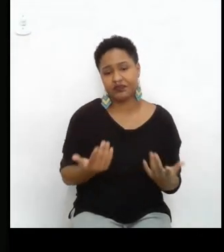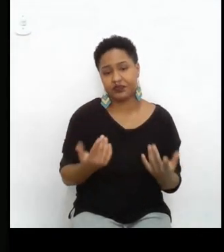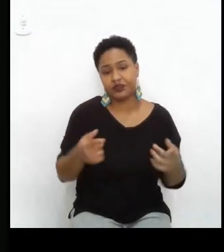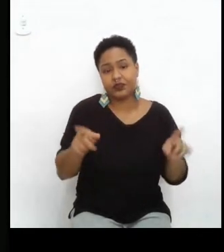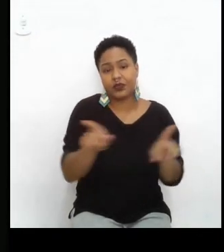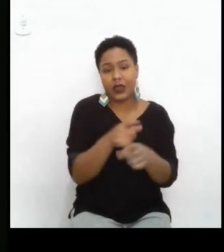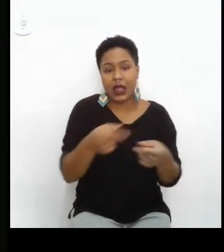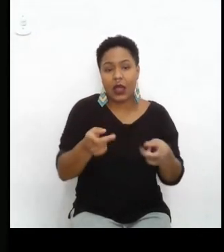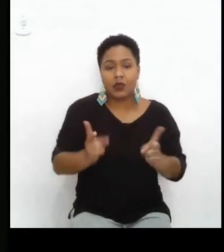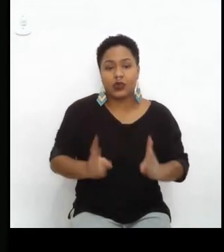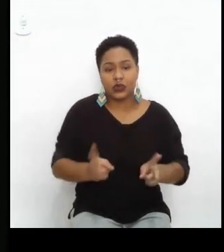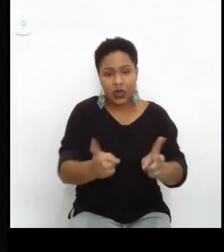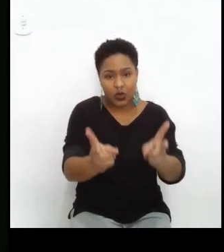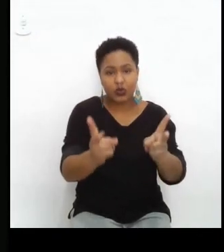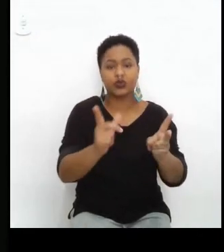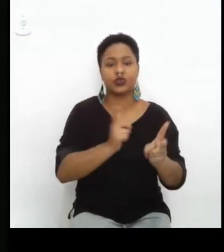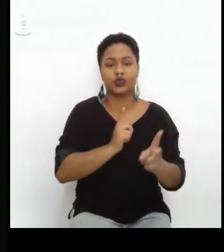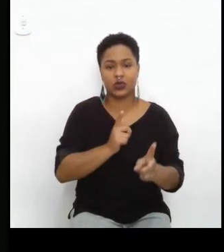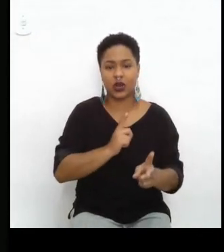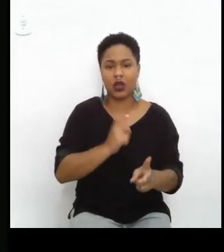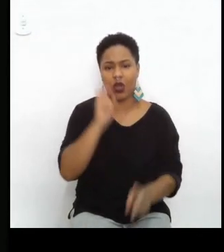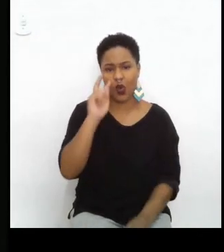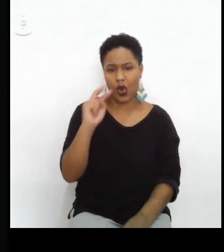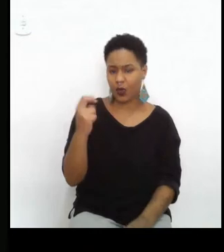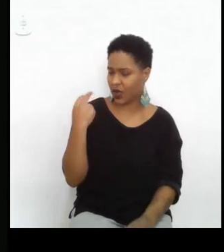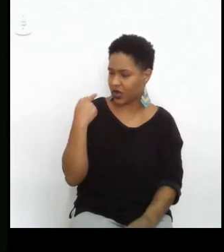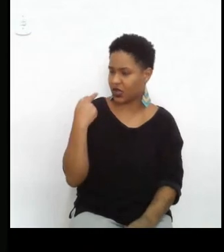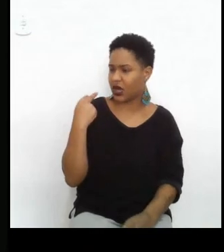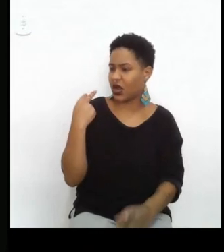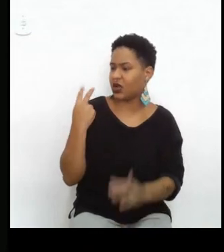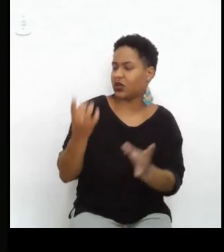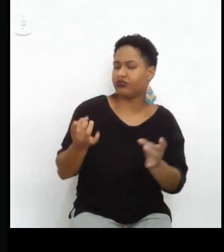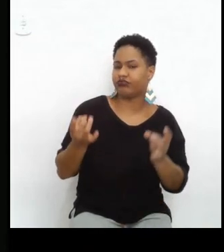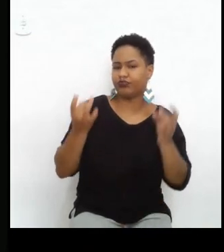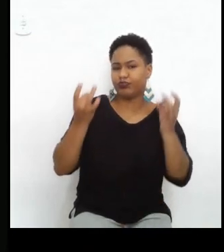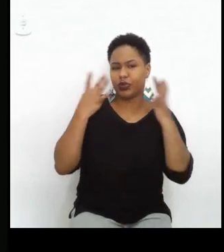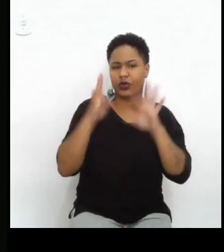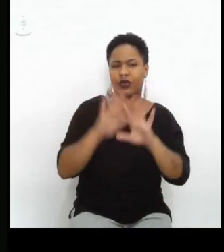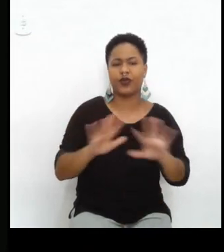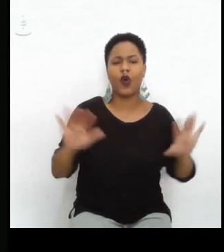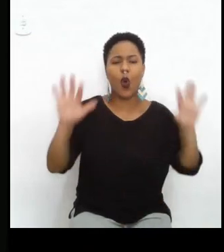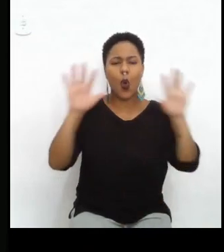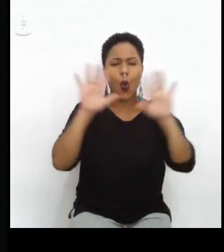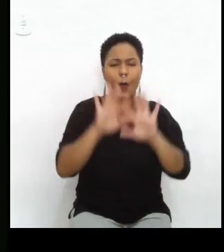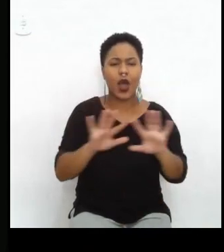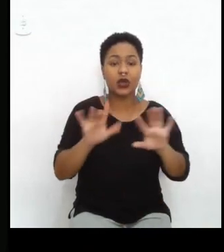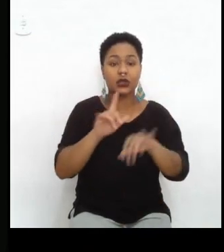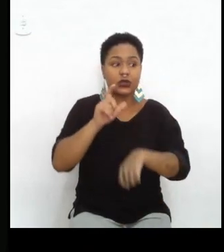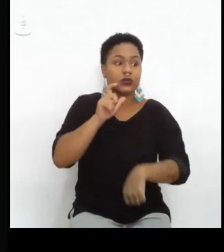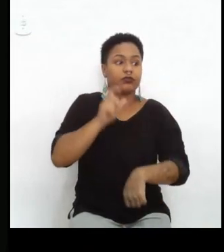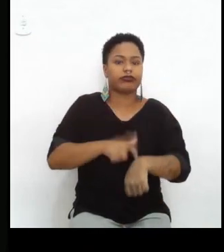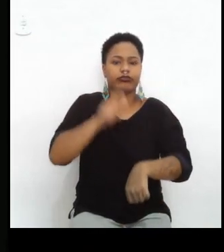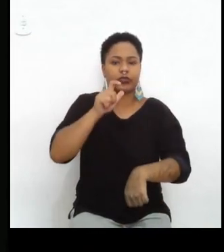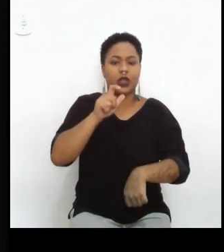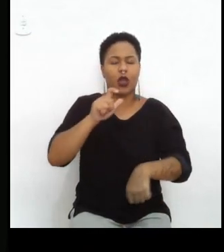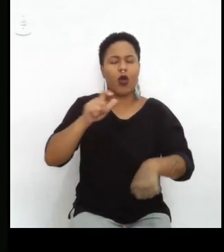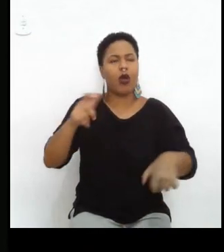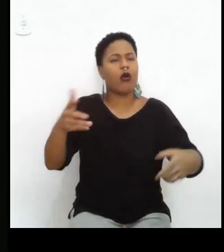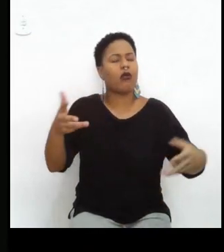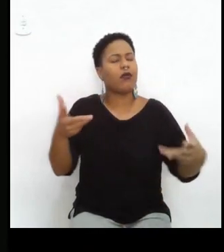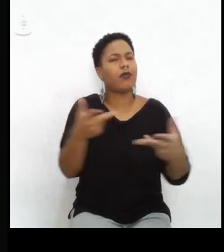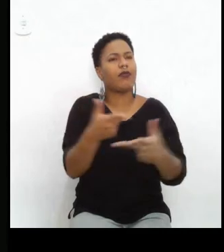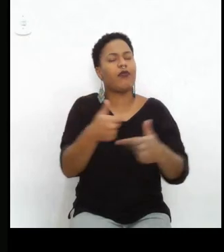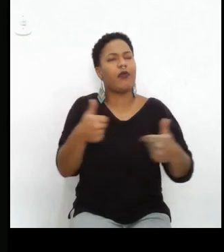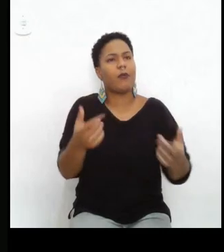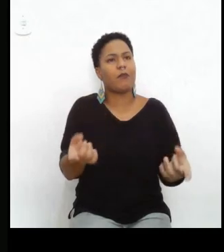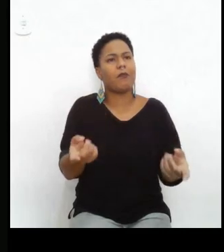tudo olha para trás para me despedir daquela fumaça nesse instante Sublime me dou conta que